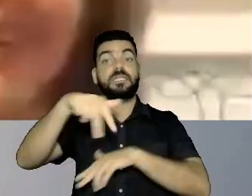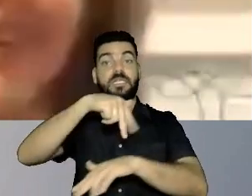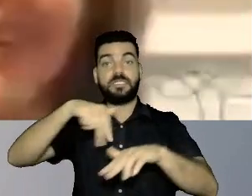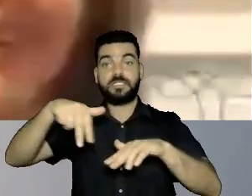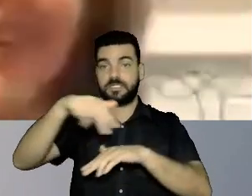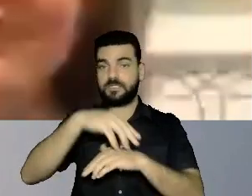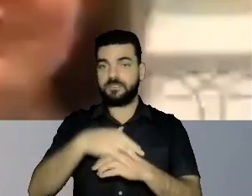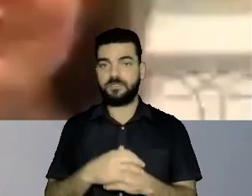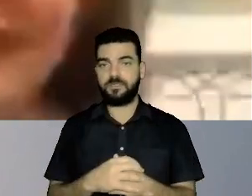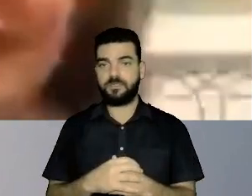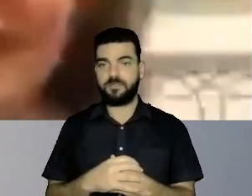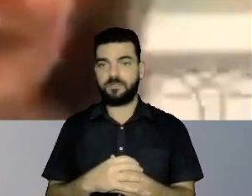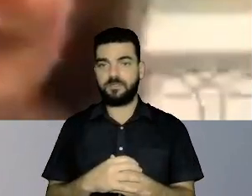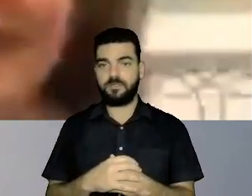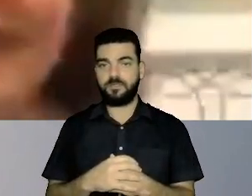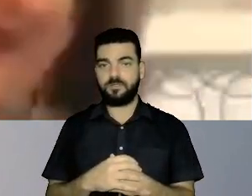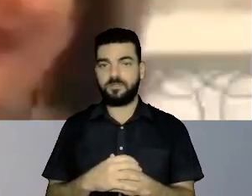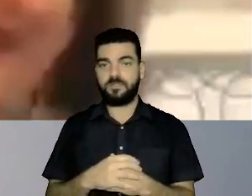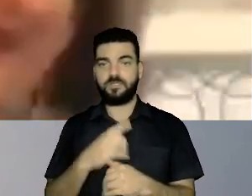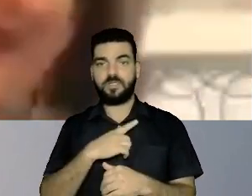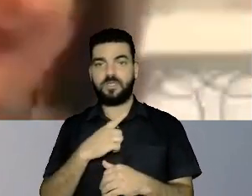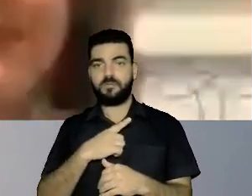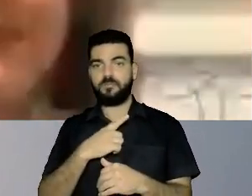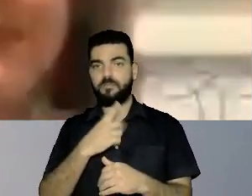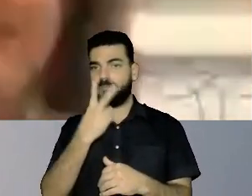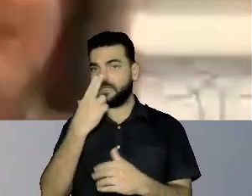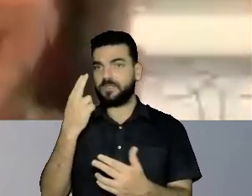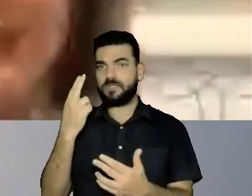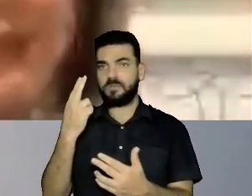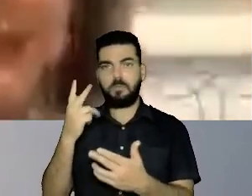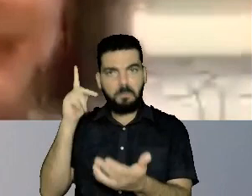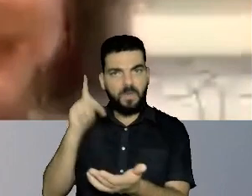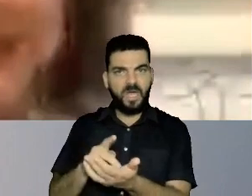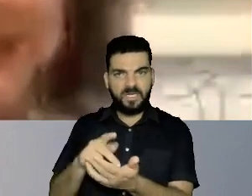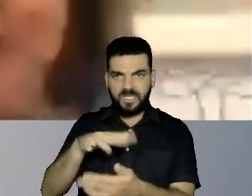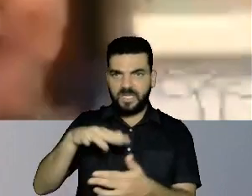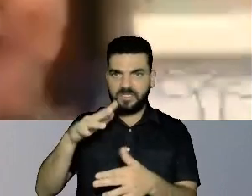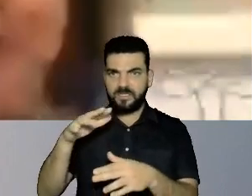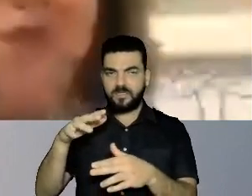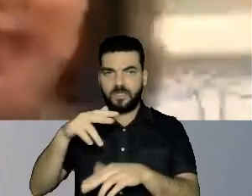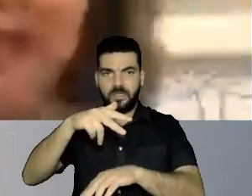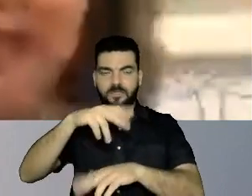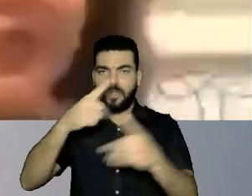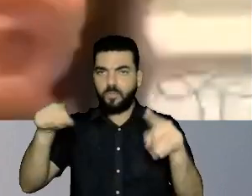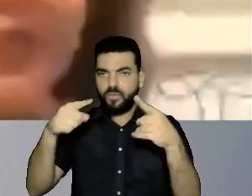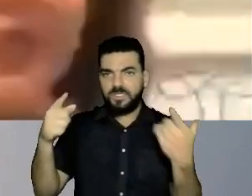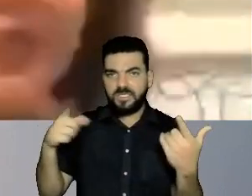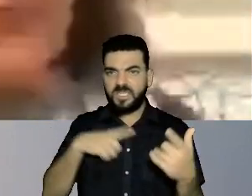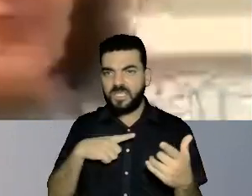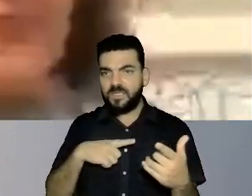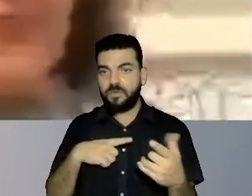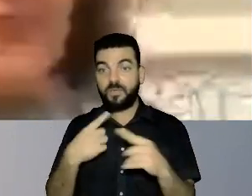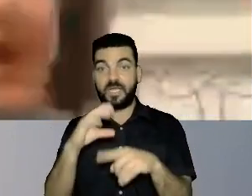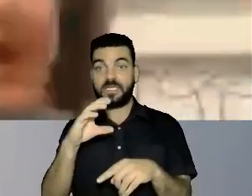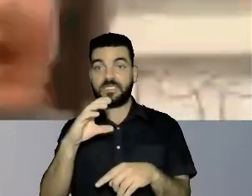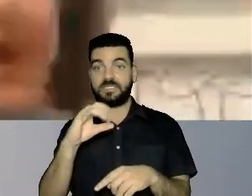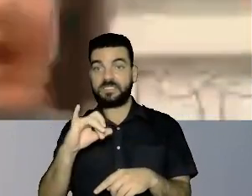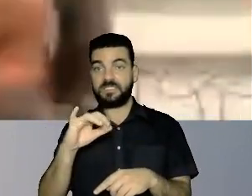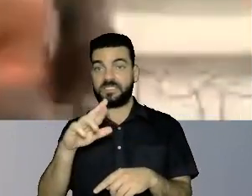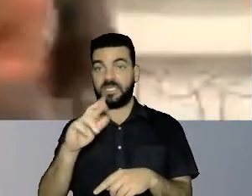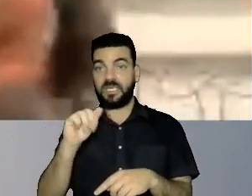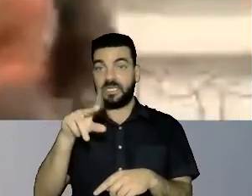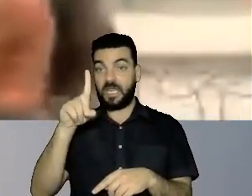cirandas, né? A Lia de Itamaracá, ela fazia várias cirandas. Eu fui procurar um dia desses se